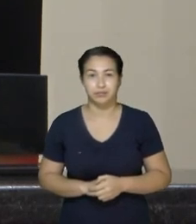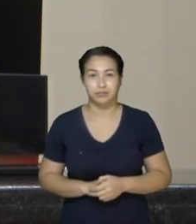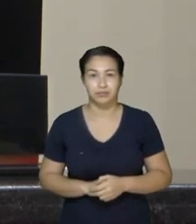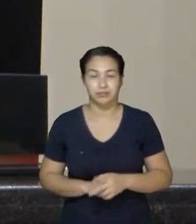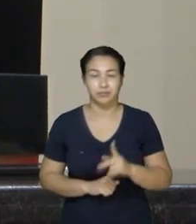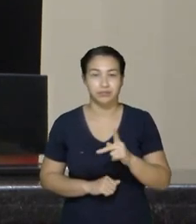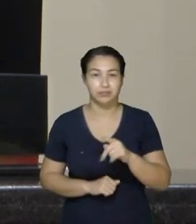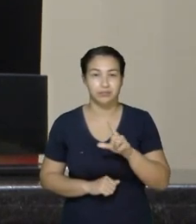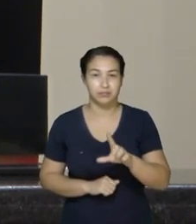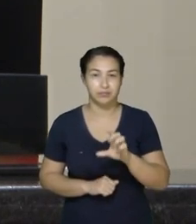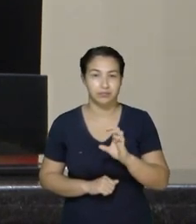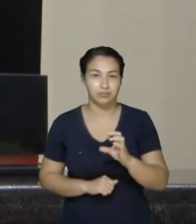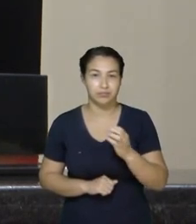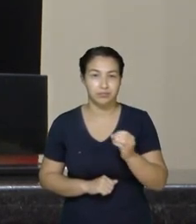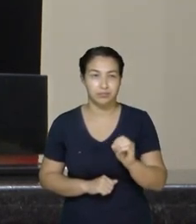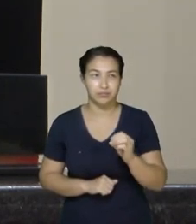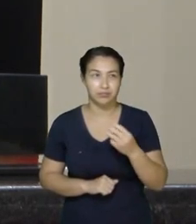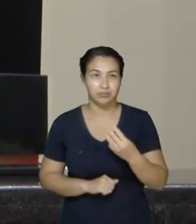PLC